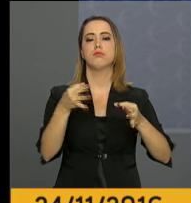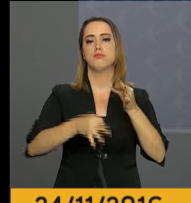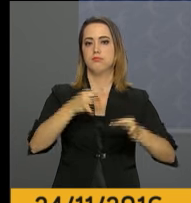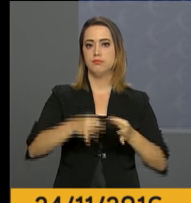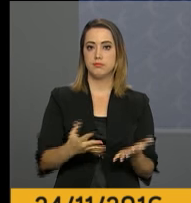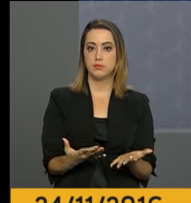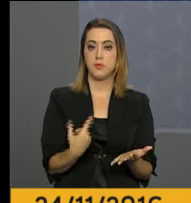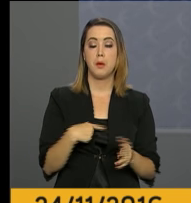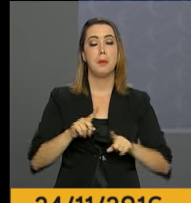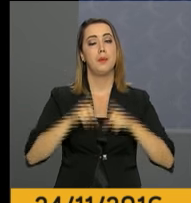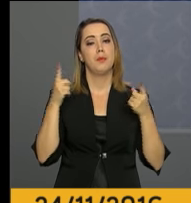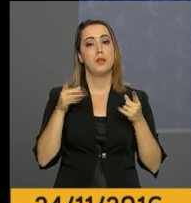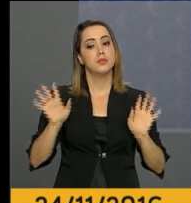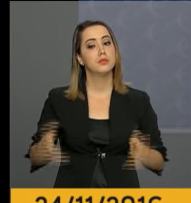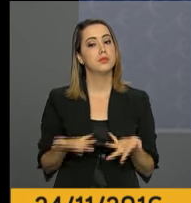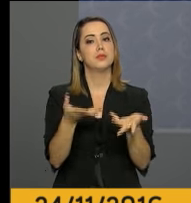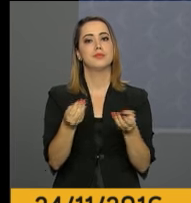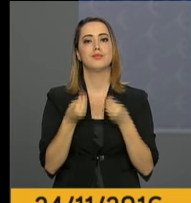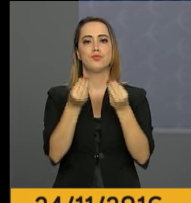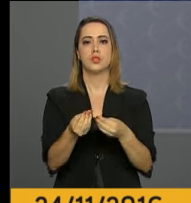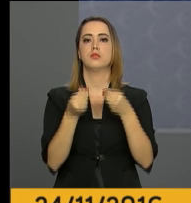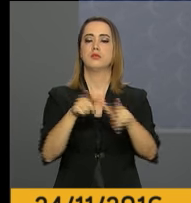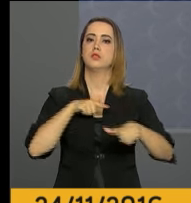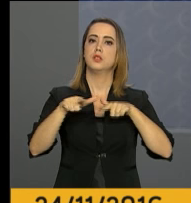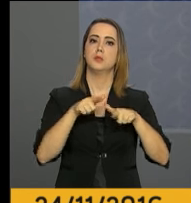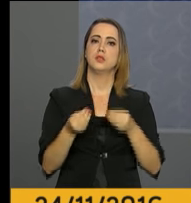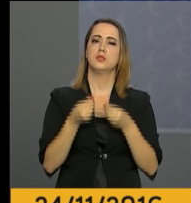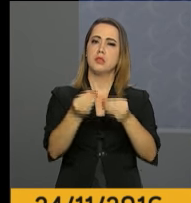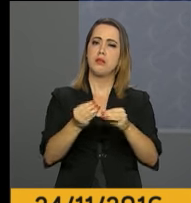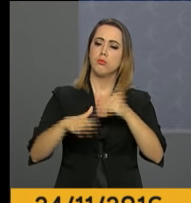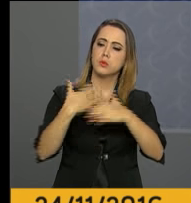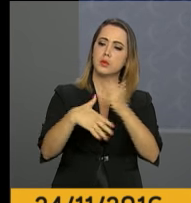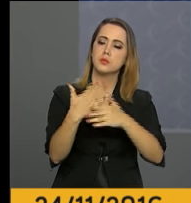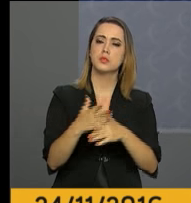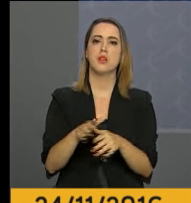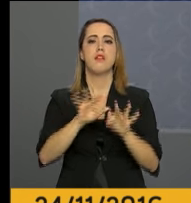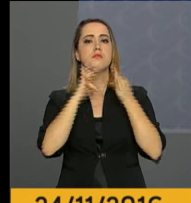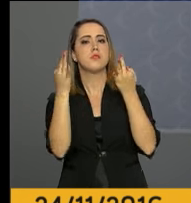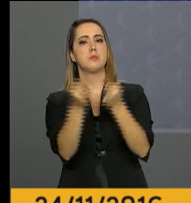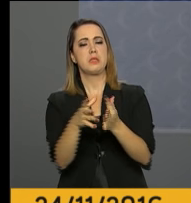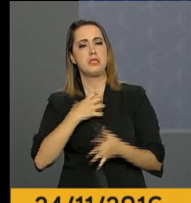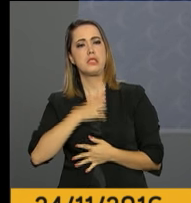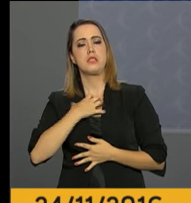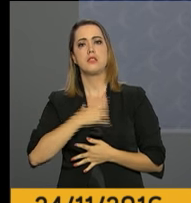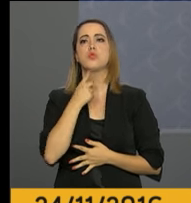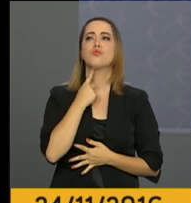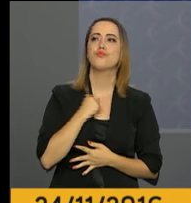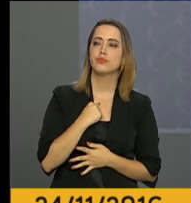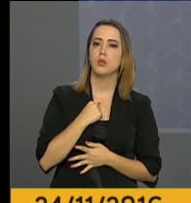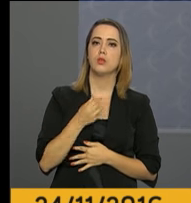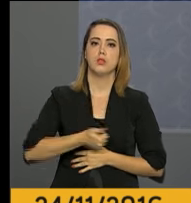empregos para gerar prosperidade para que as famílias possam sentir-se amparadas em seu desejo de uma vida